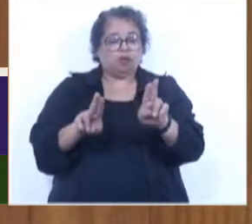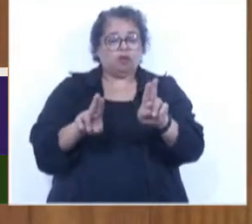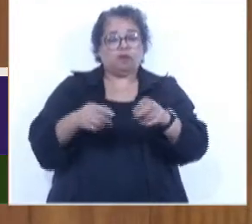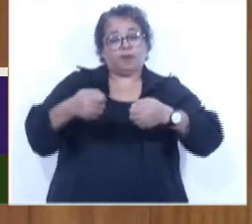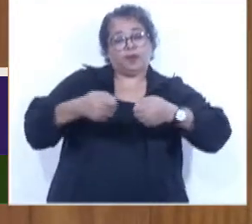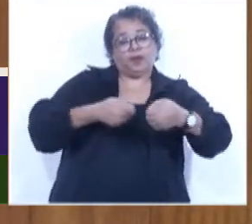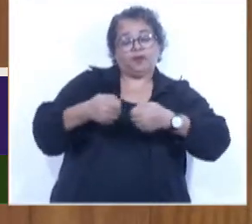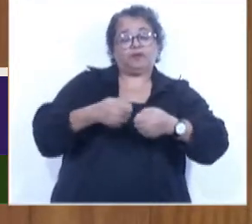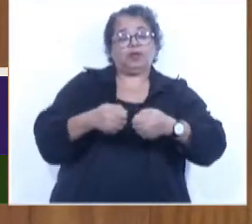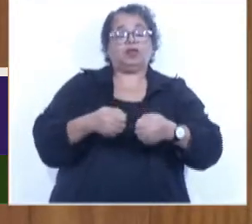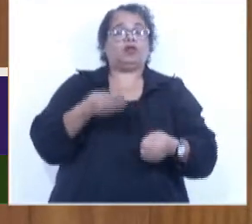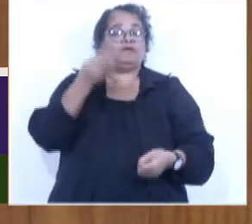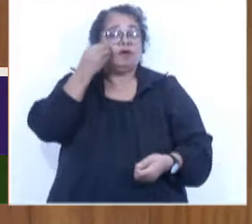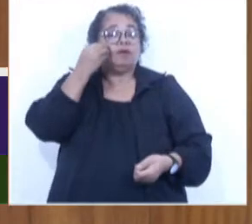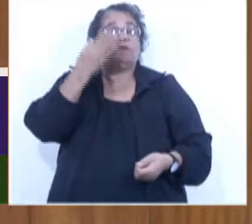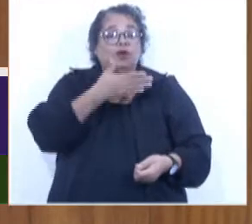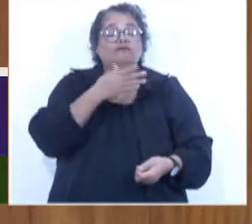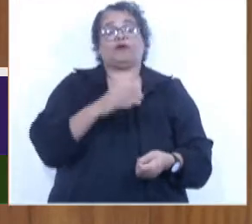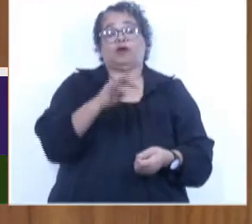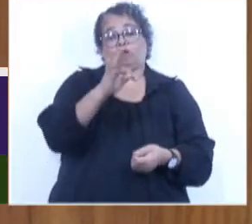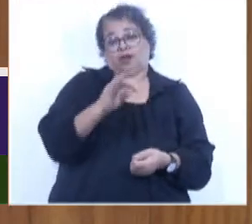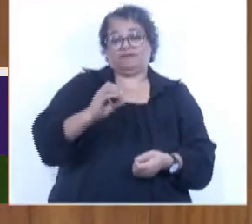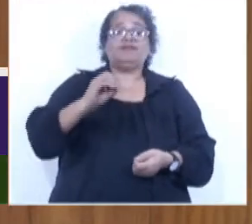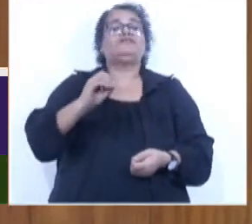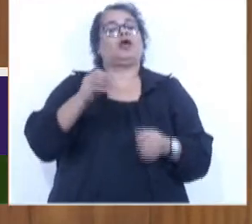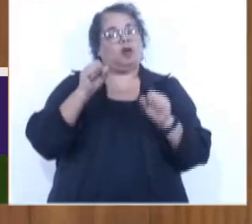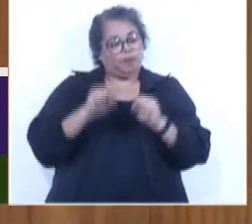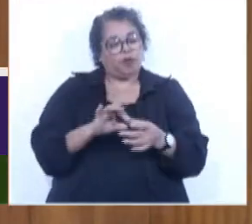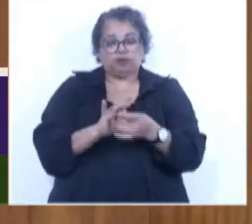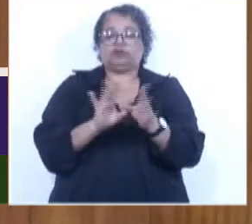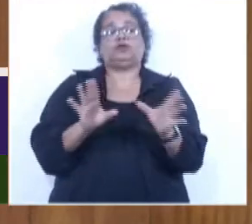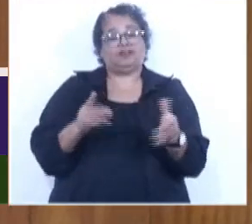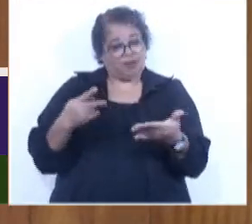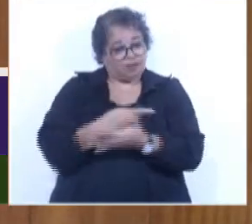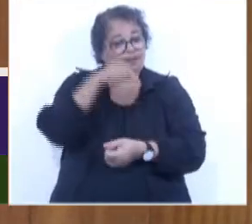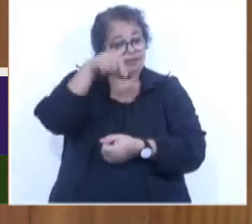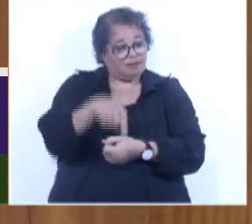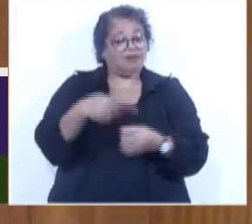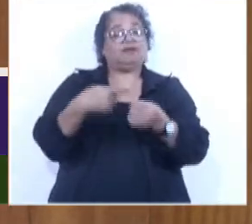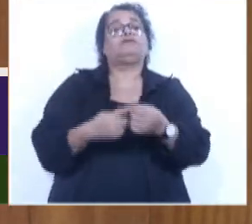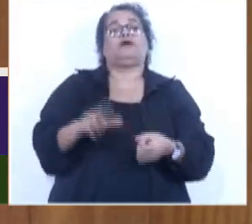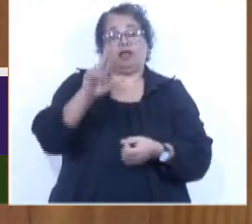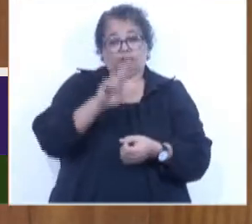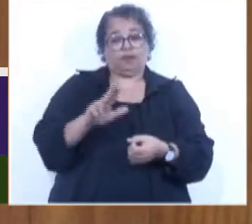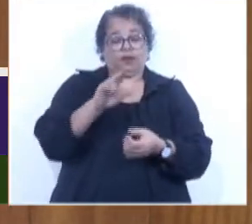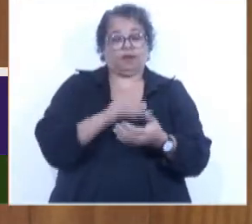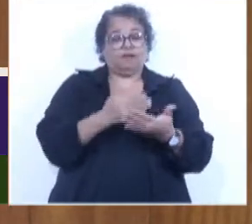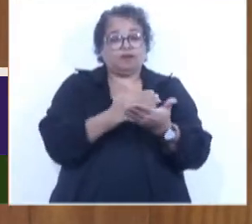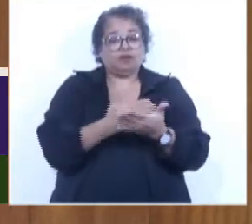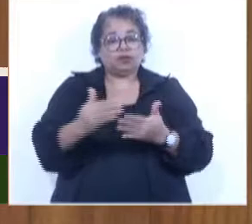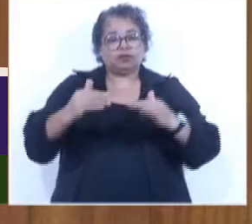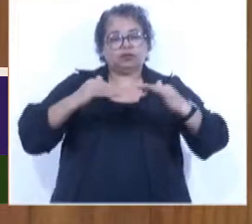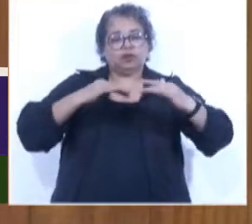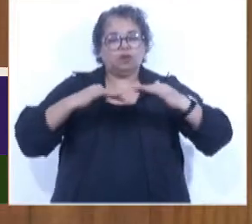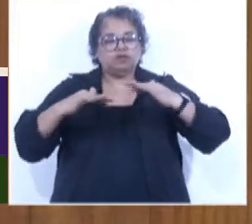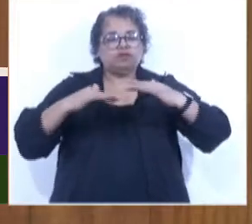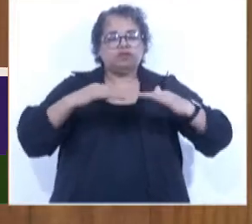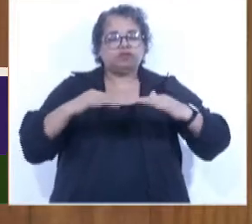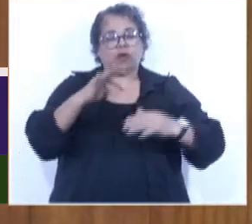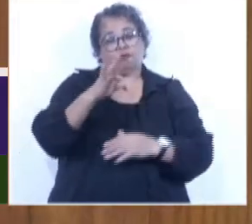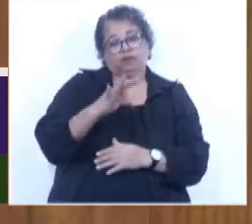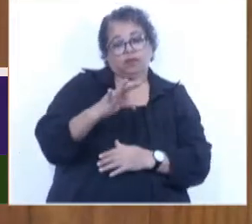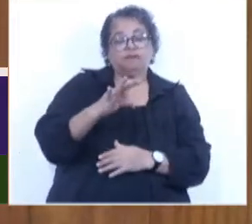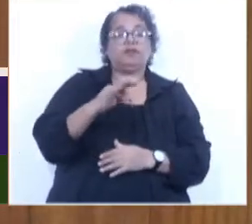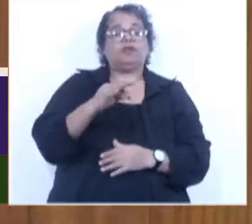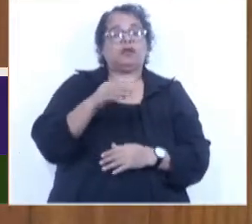nós vamos provar que a tarifa zero é viável e Começarei agora uma grande mobilização nos terminais